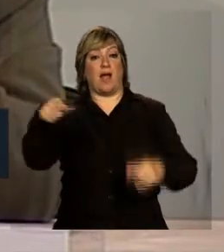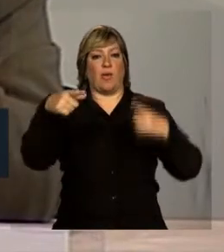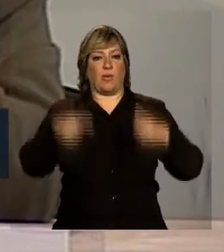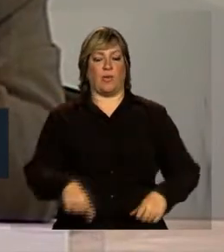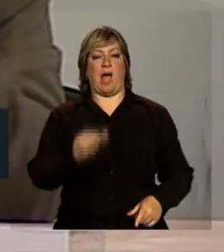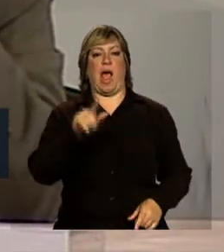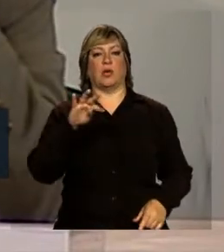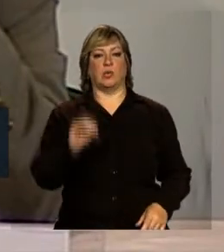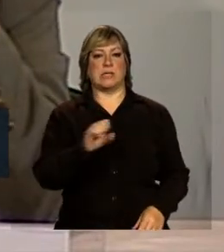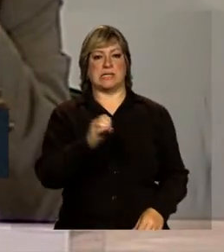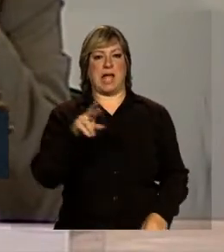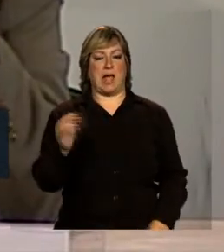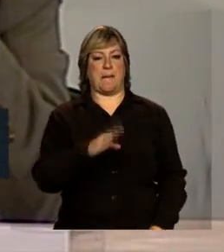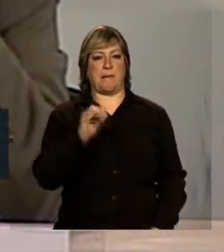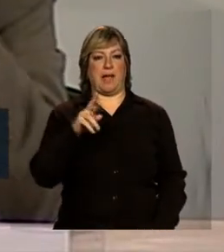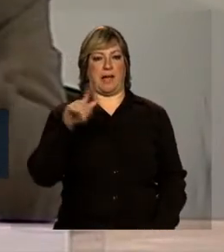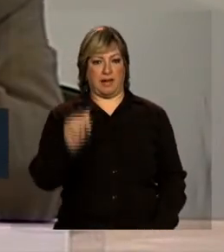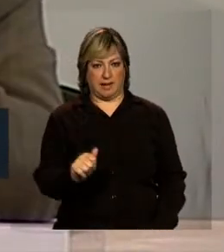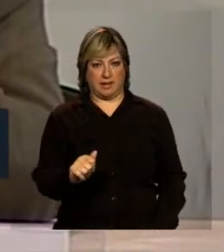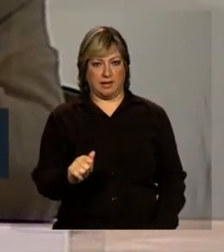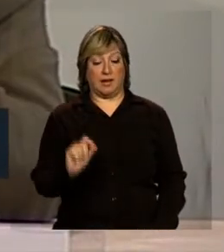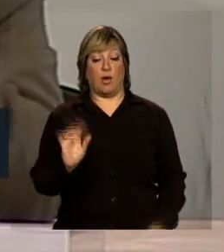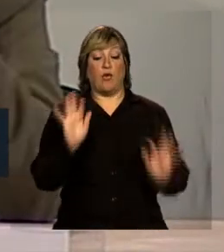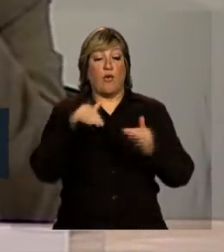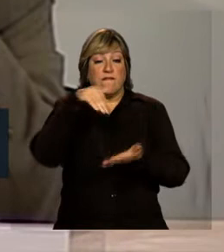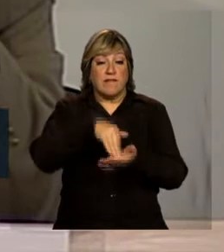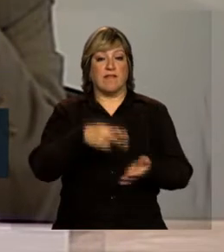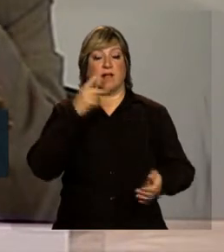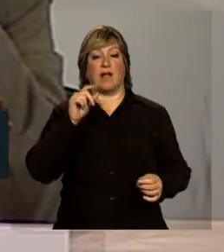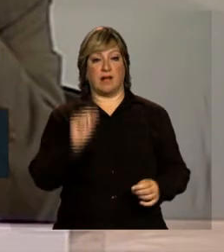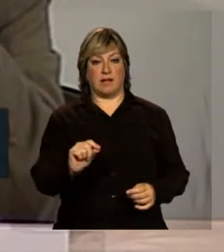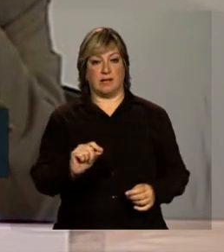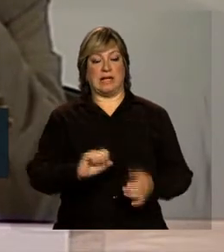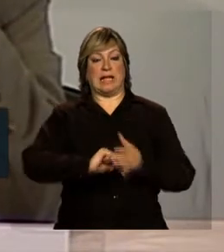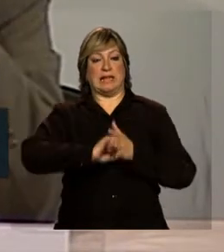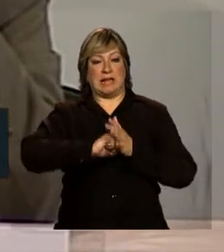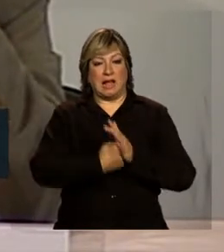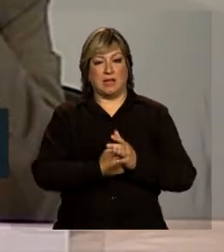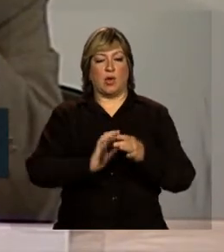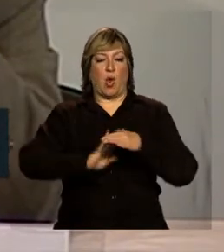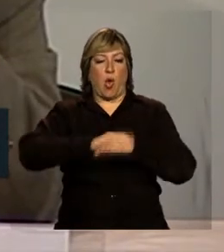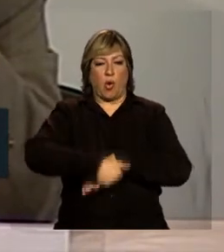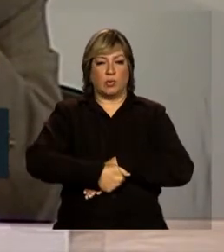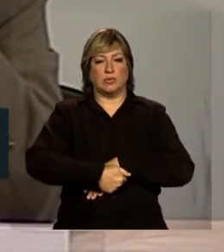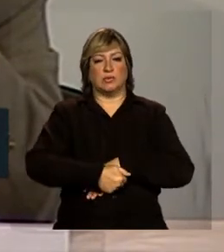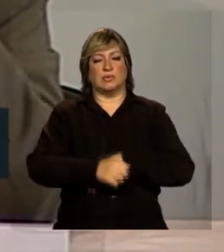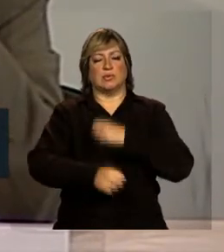da Serra da Barriga, e que no final diz: trancados na noite milênios